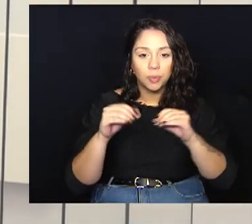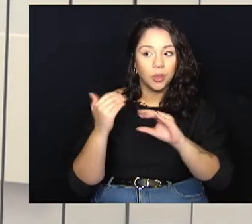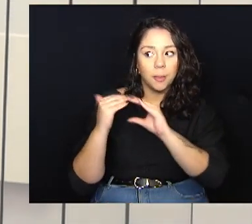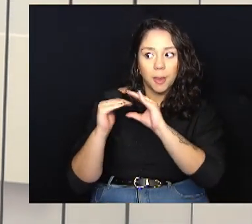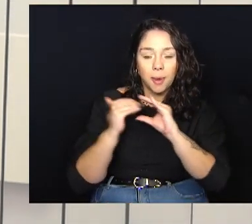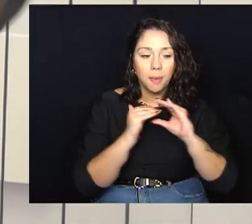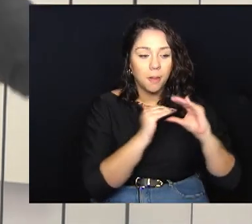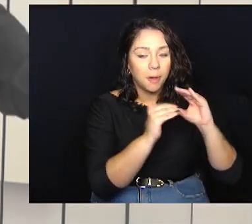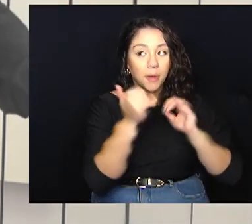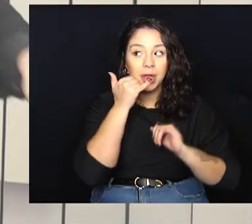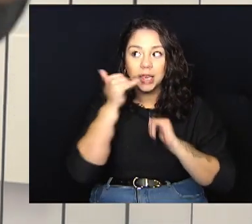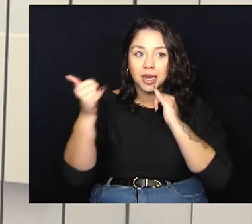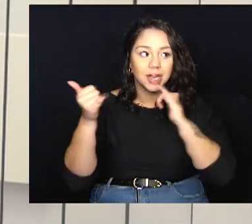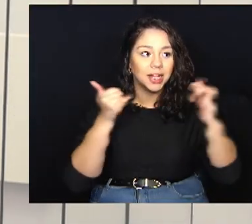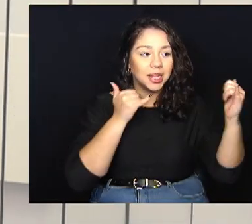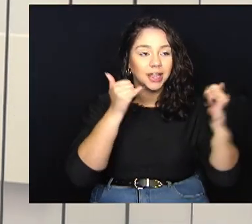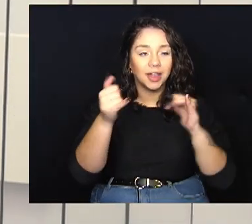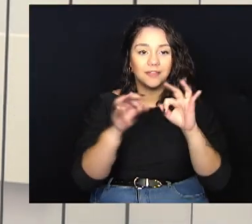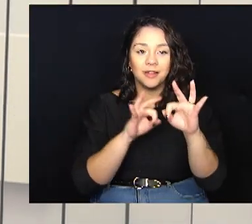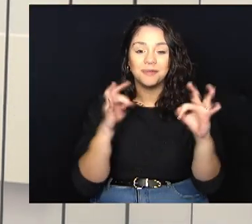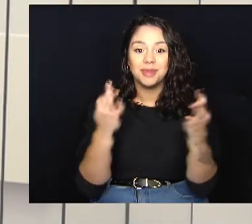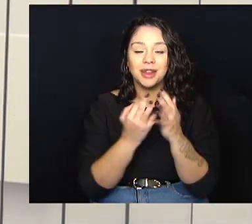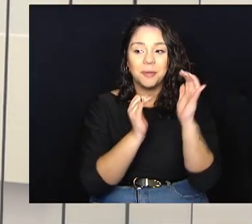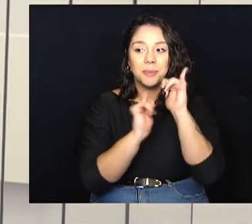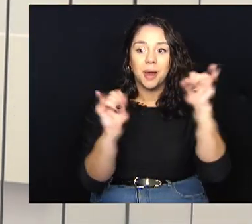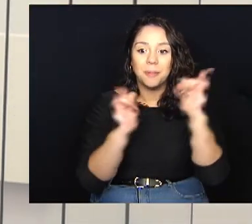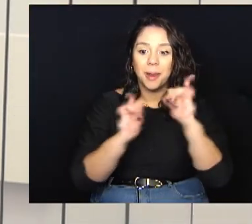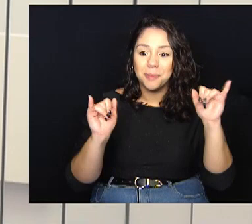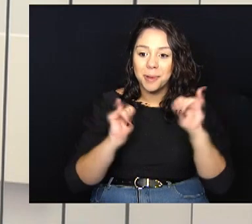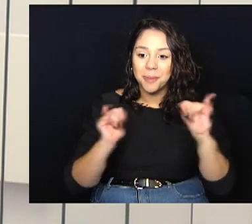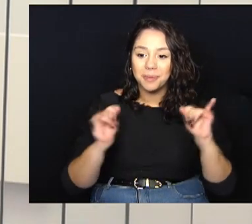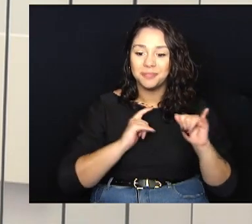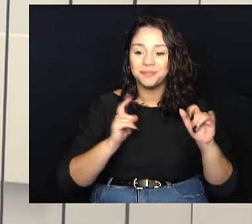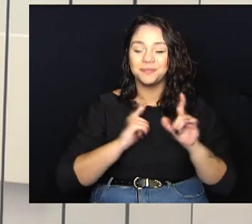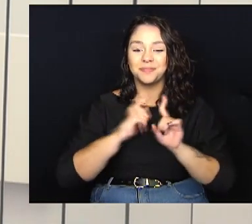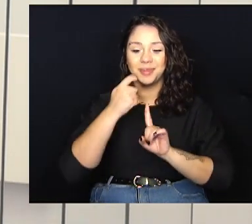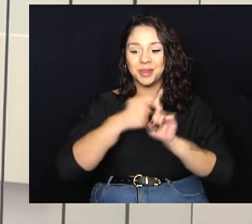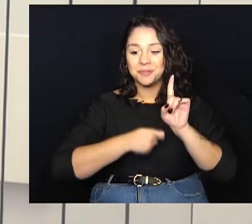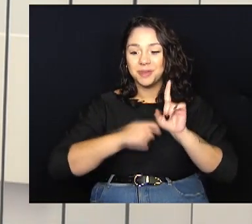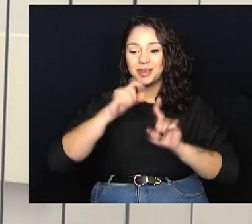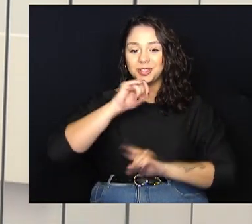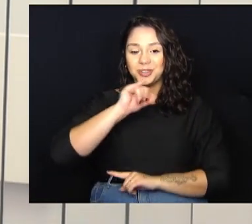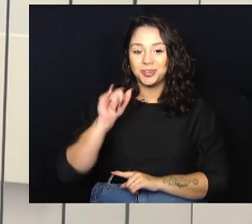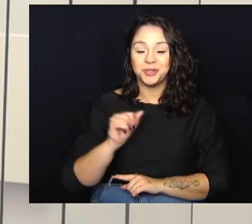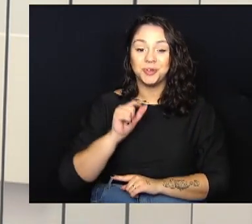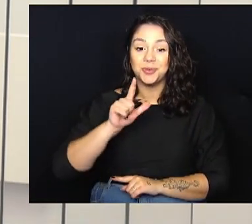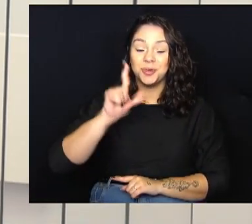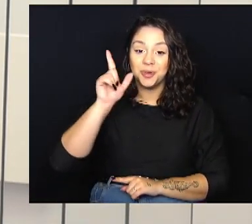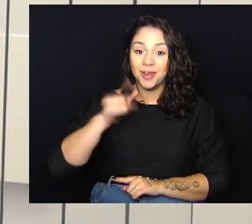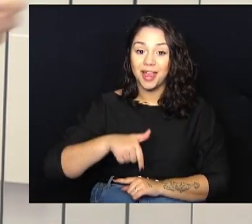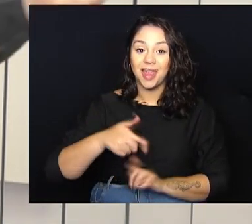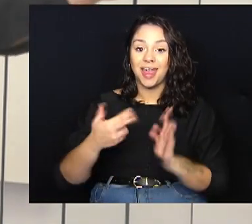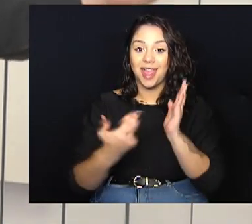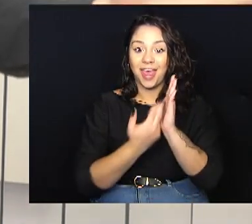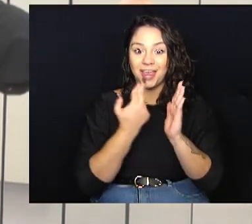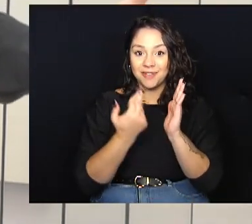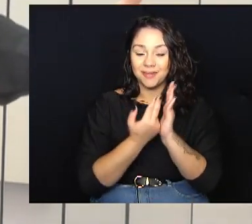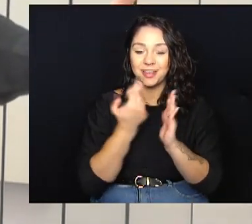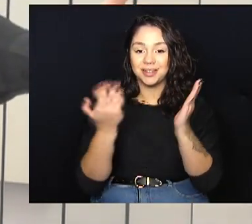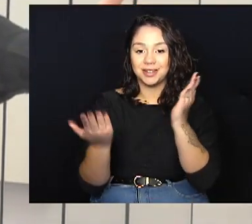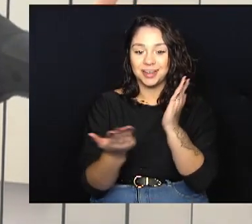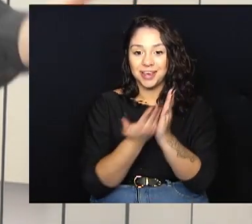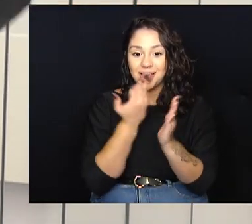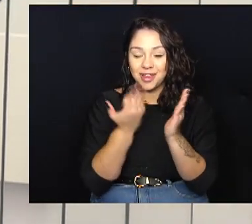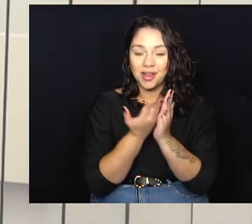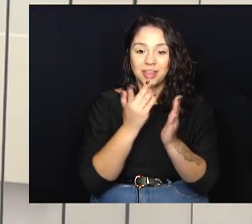liga para vizinha para família avisa que durante todo o mês de julho é a nossa revista eletrônica que vai